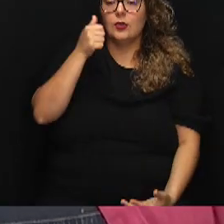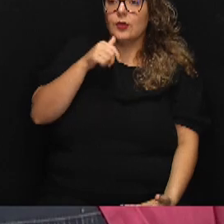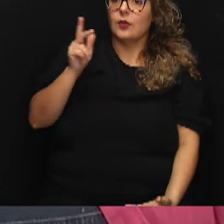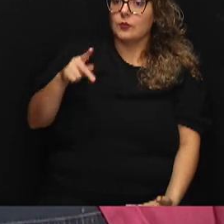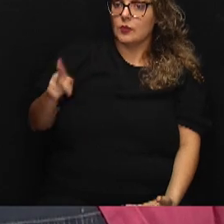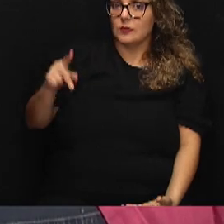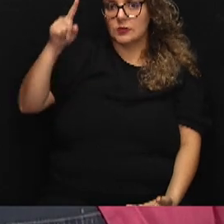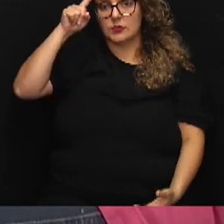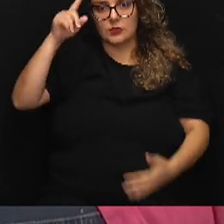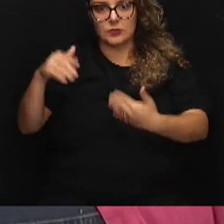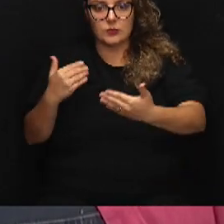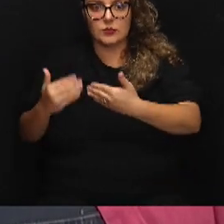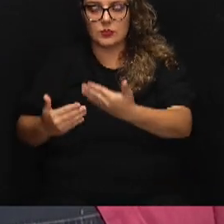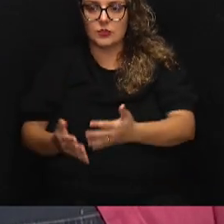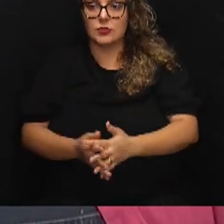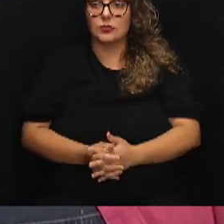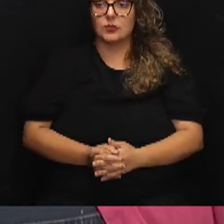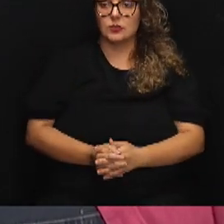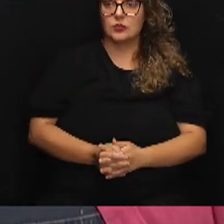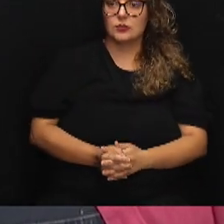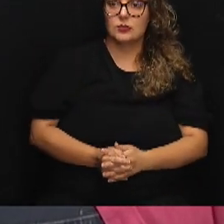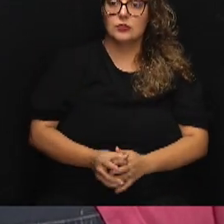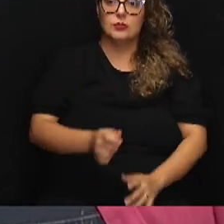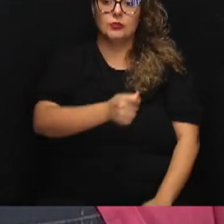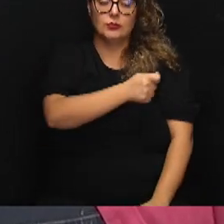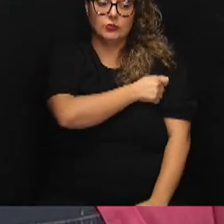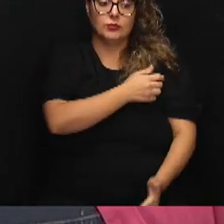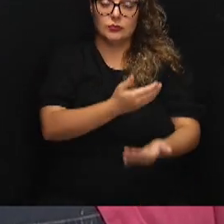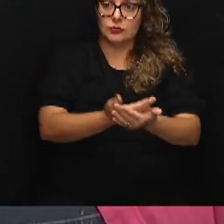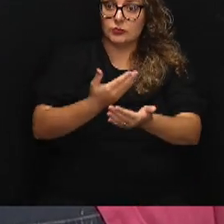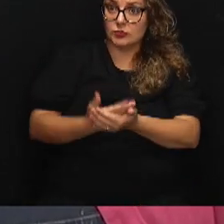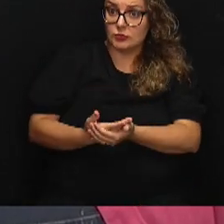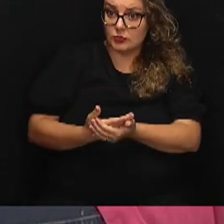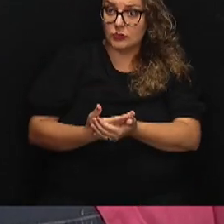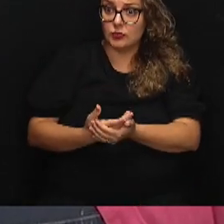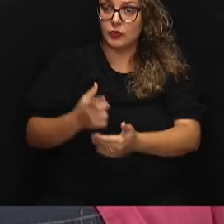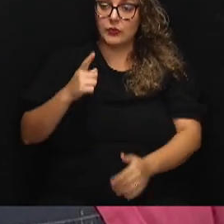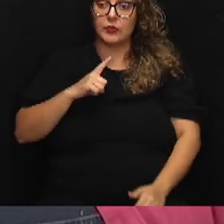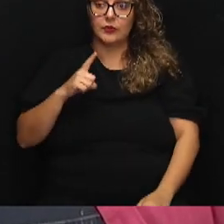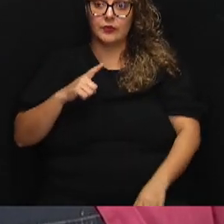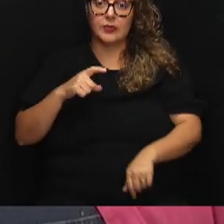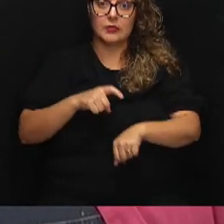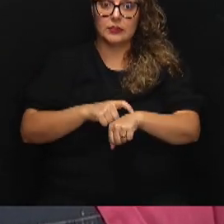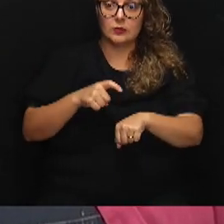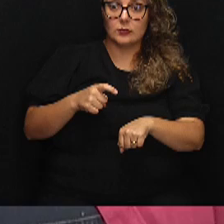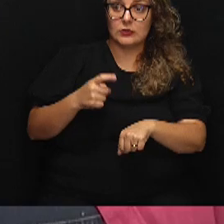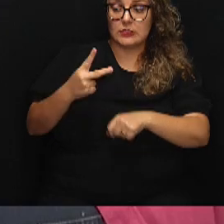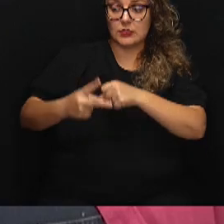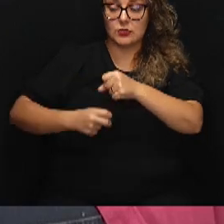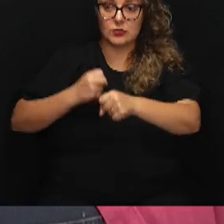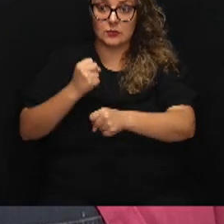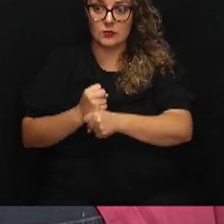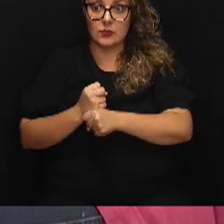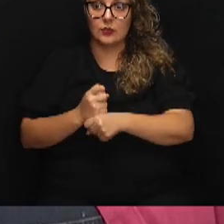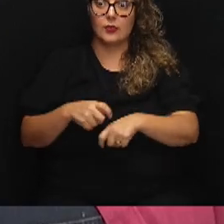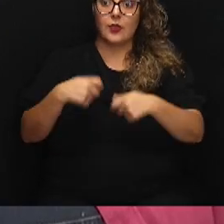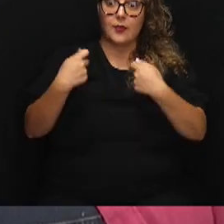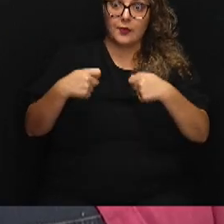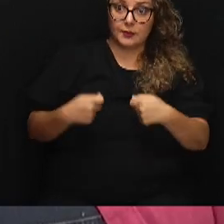dia a dia do estudante, né, ele vai ter um momento nesses 2 anos que ele vai